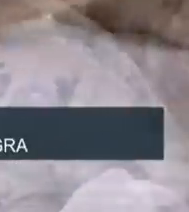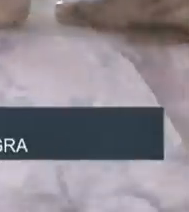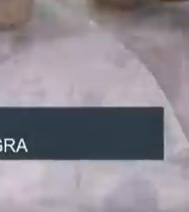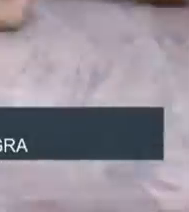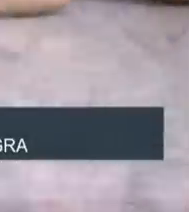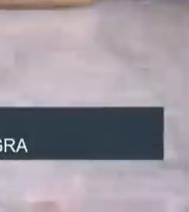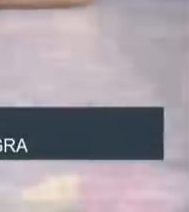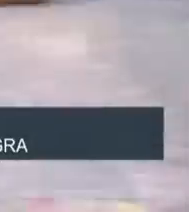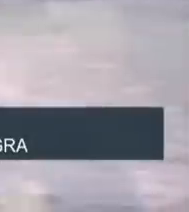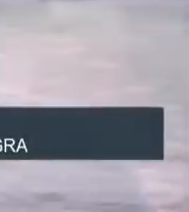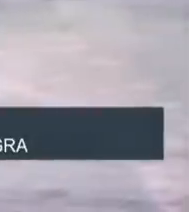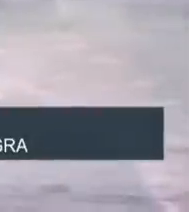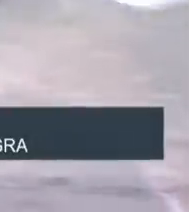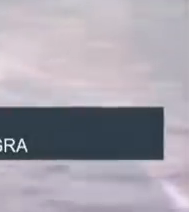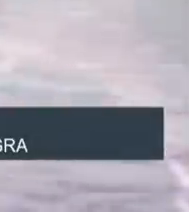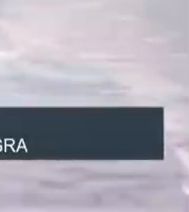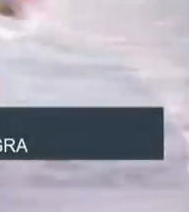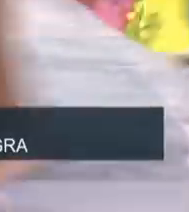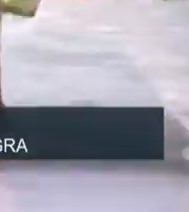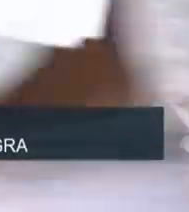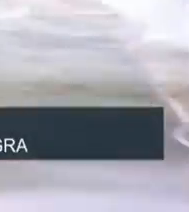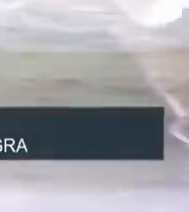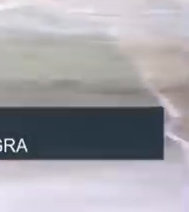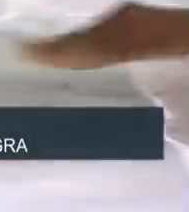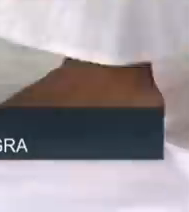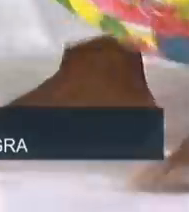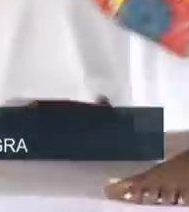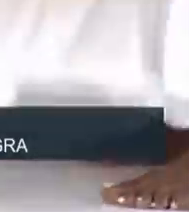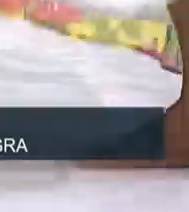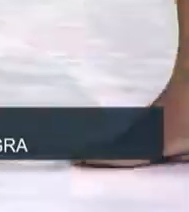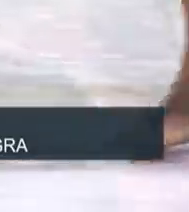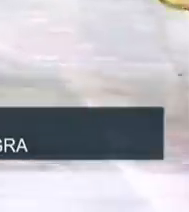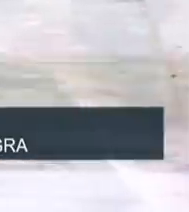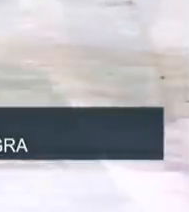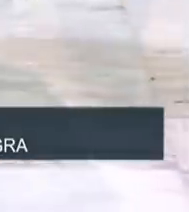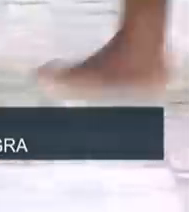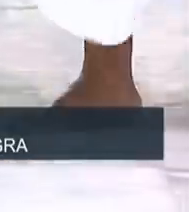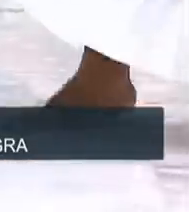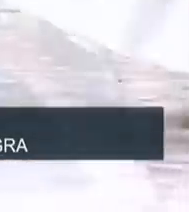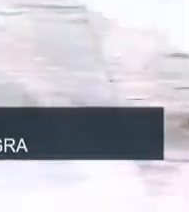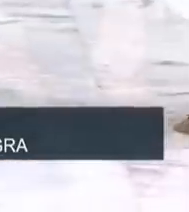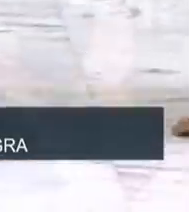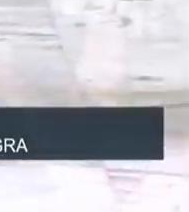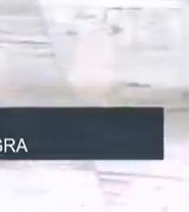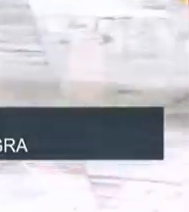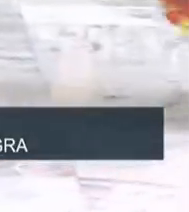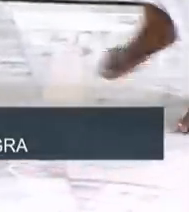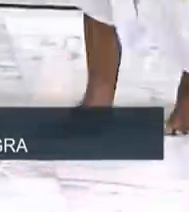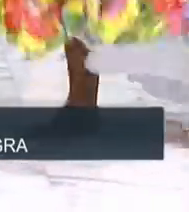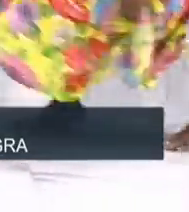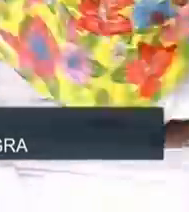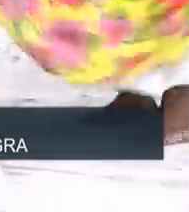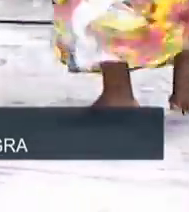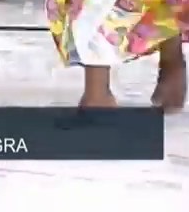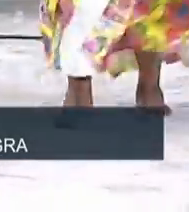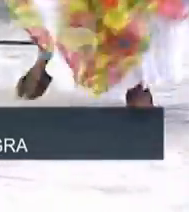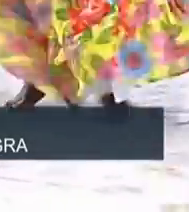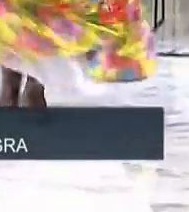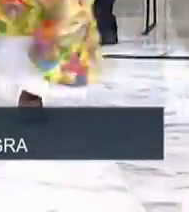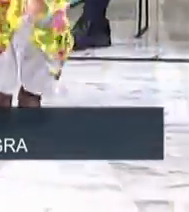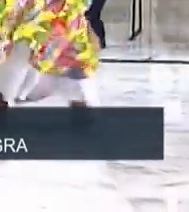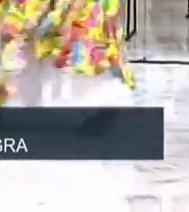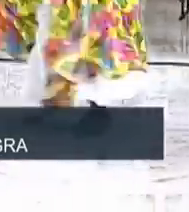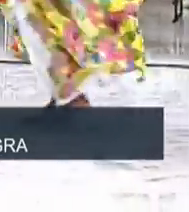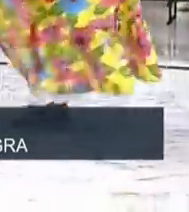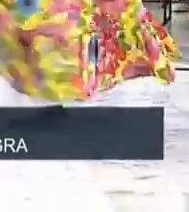vou eu já vou eu já vou embora eu já Ô eu já vou coreiras eu já